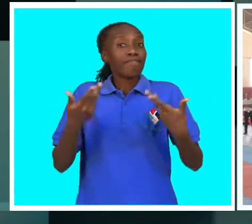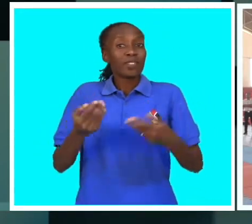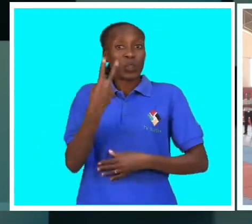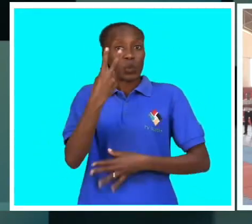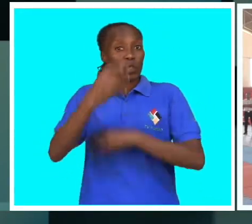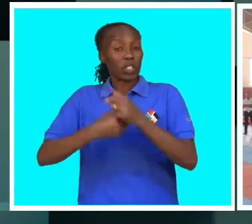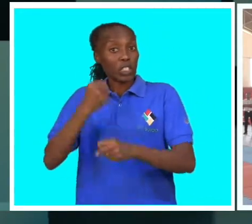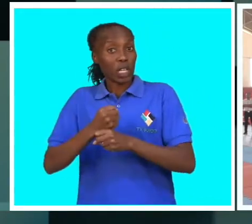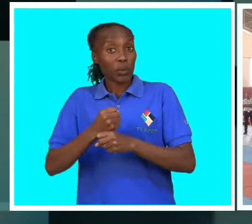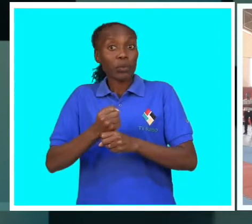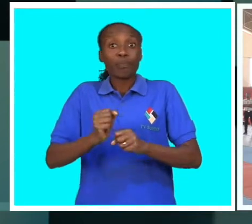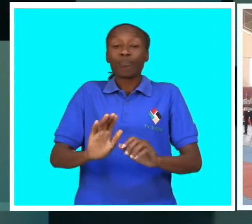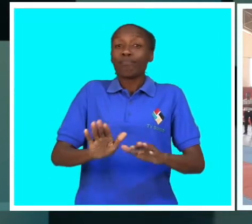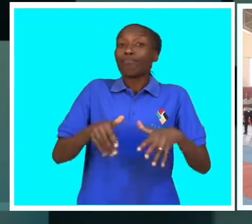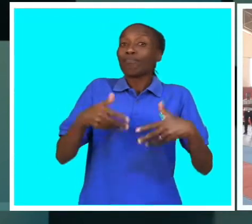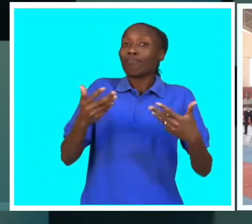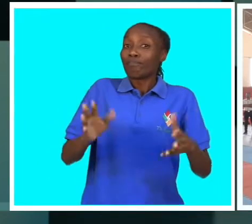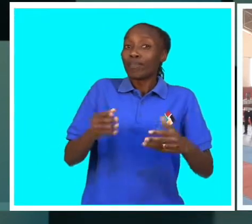Dois anos.